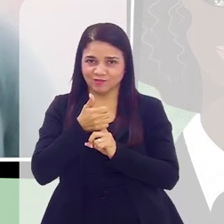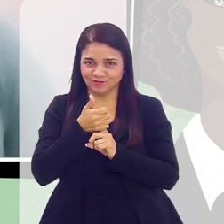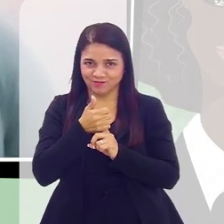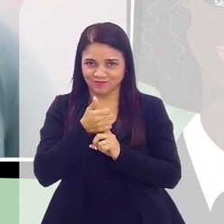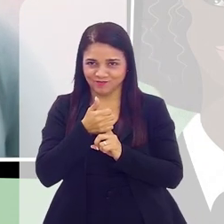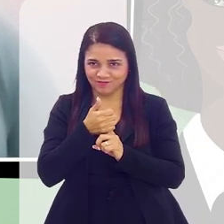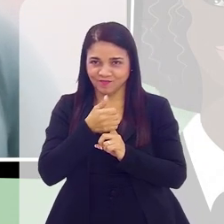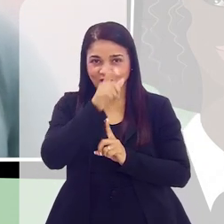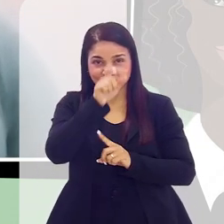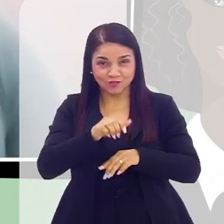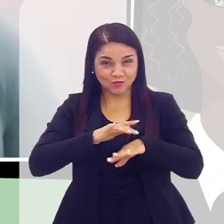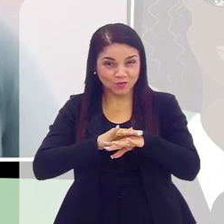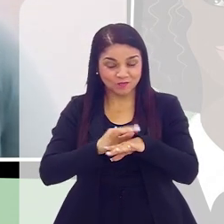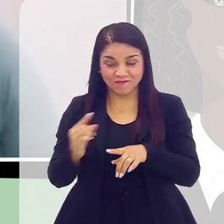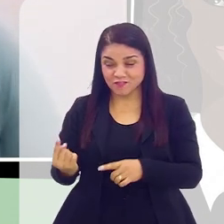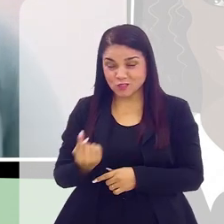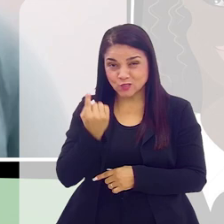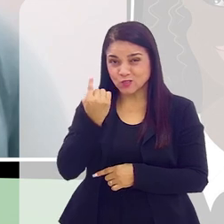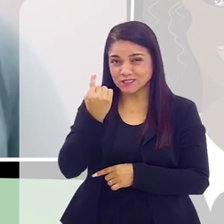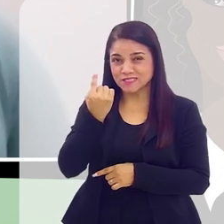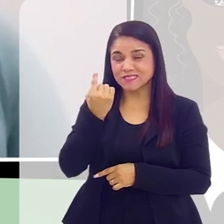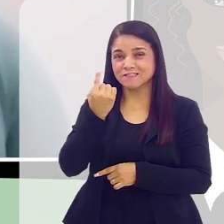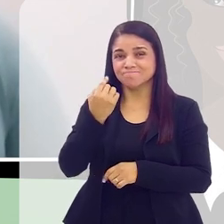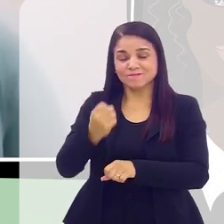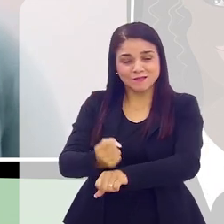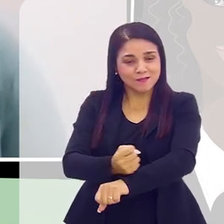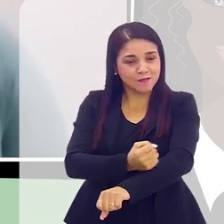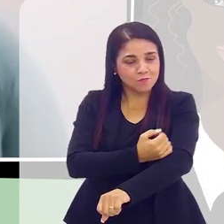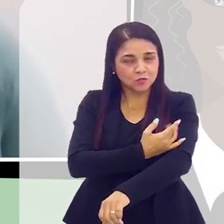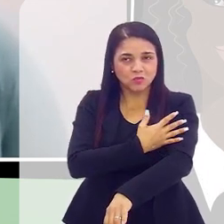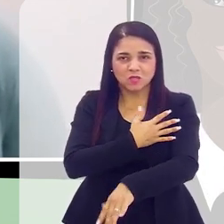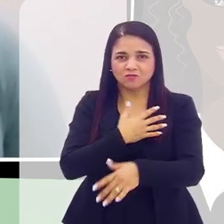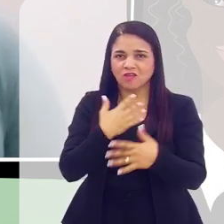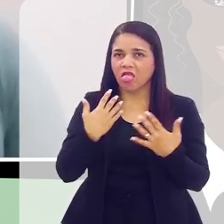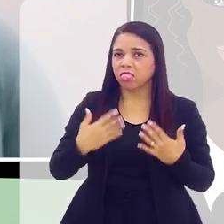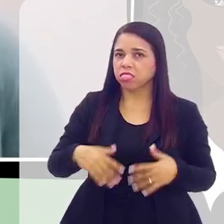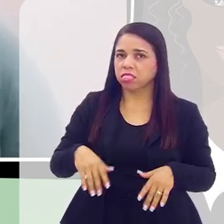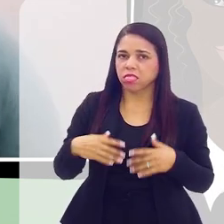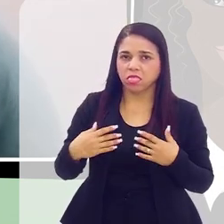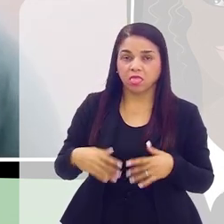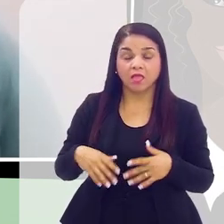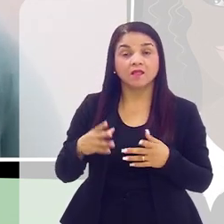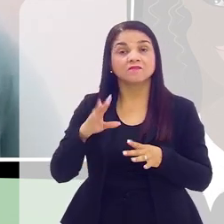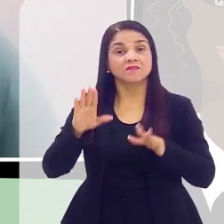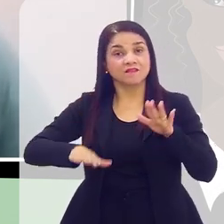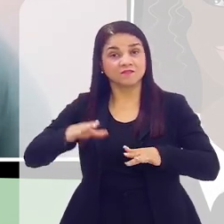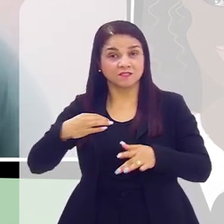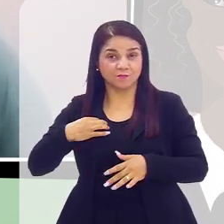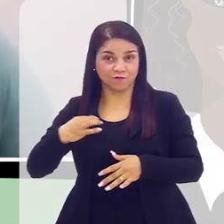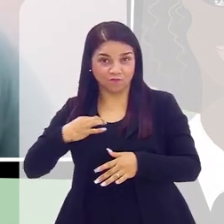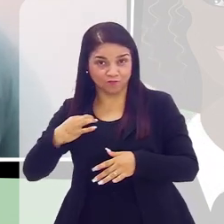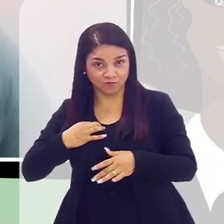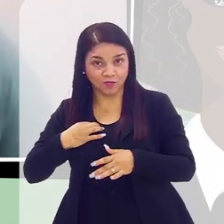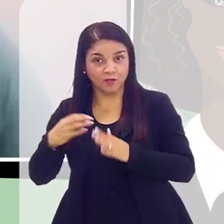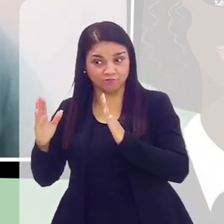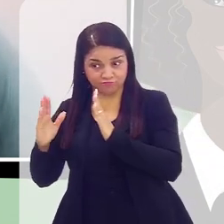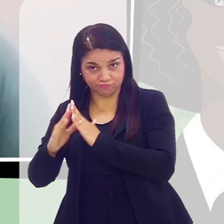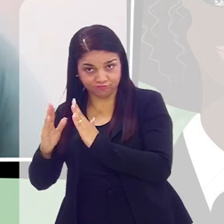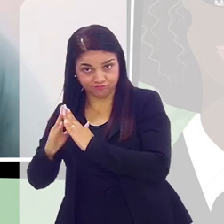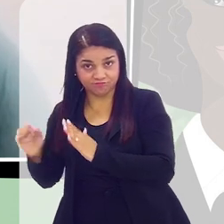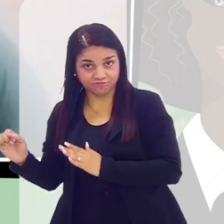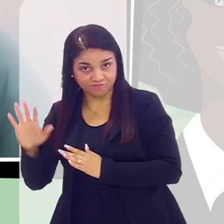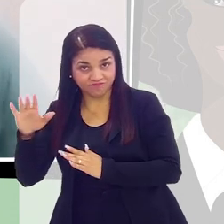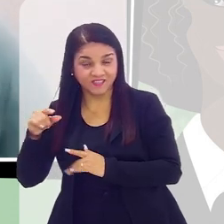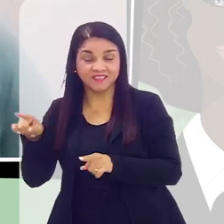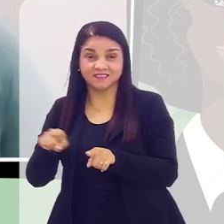veem sozinhos, num desgaste emocional exacerbado, Muitos também dos voluntários locais se sentem